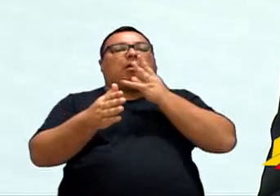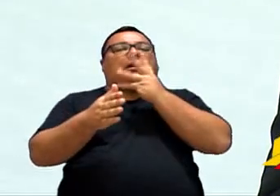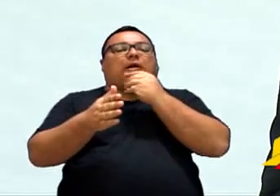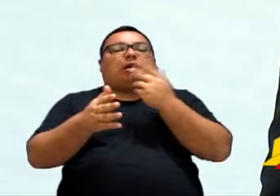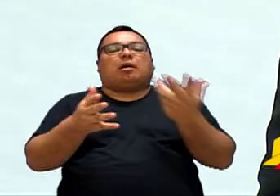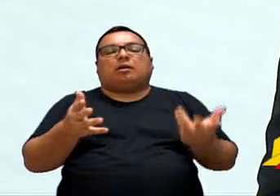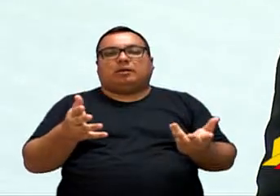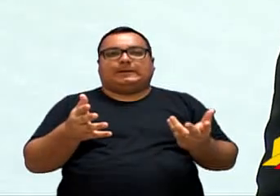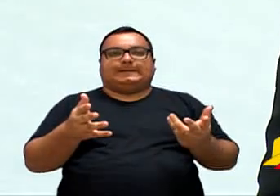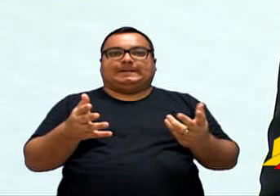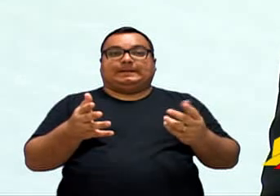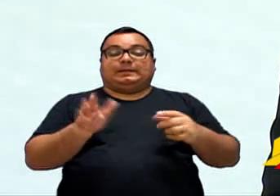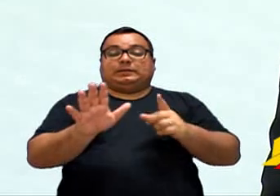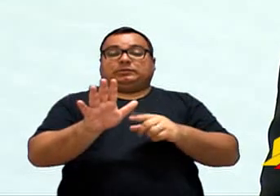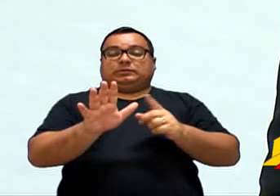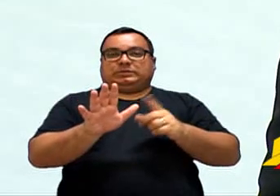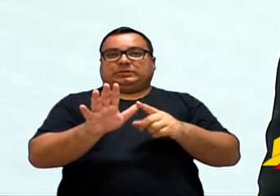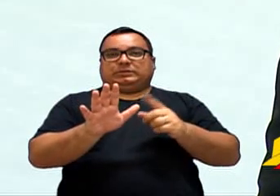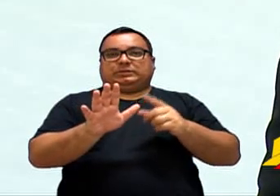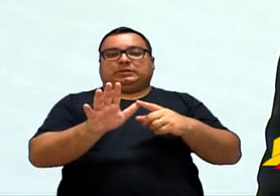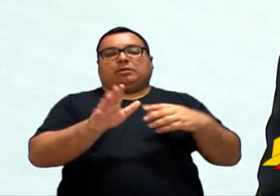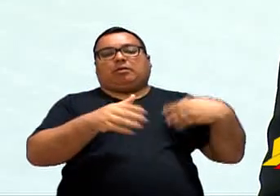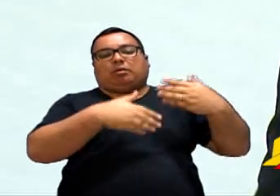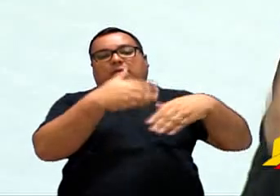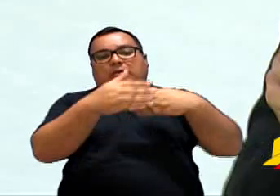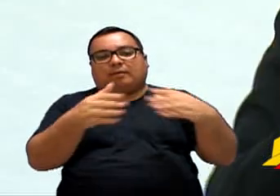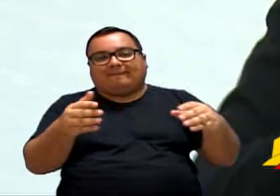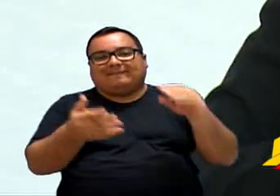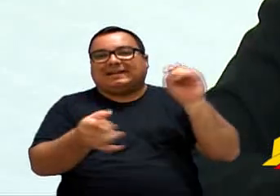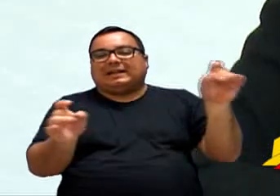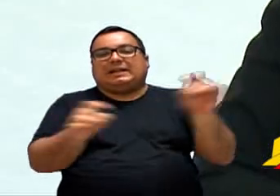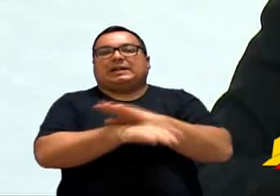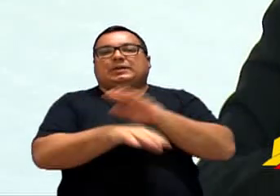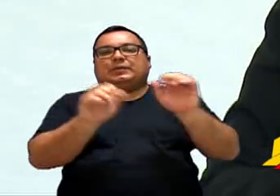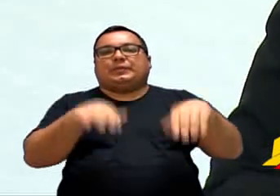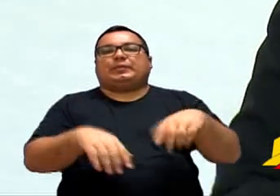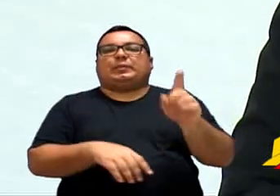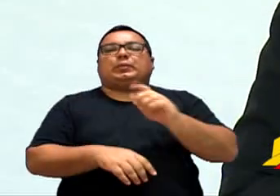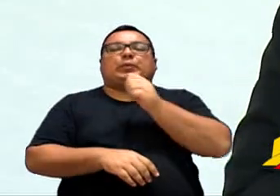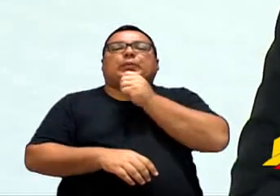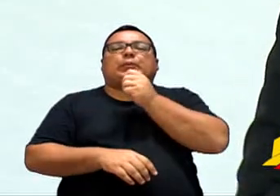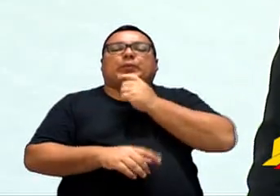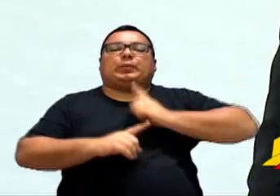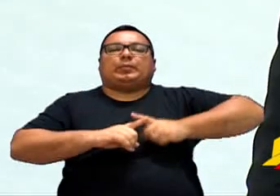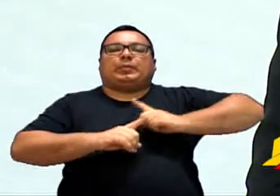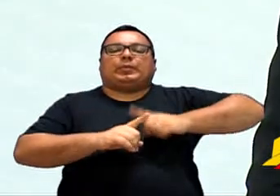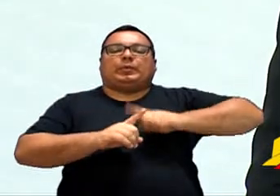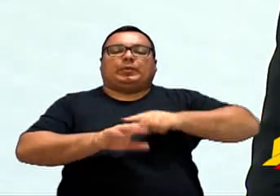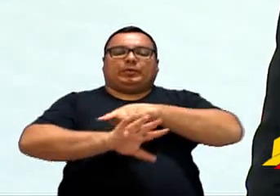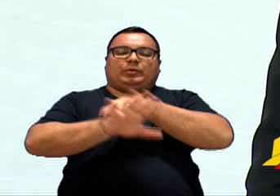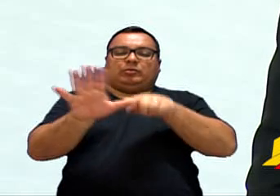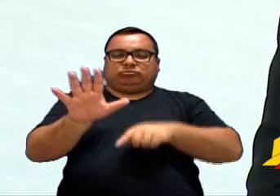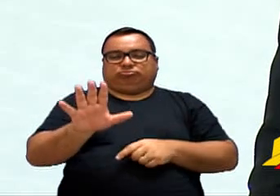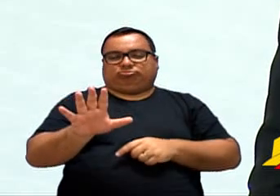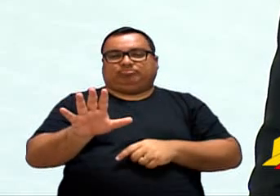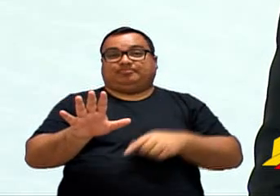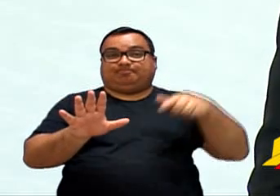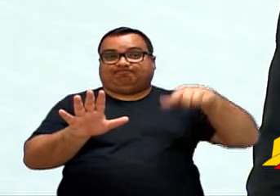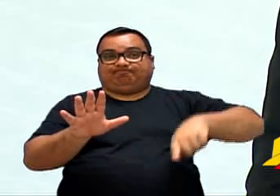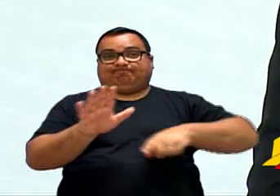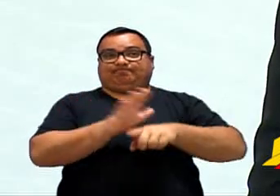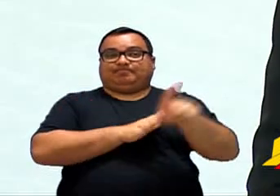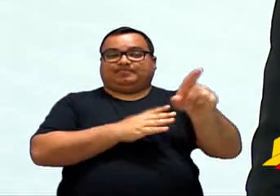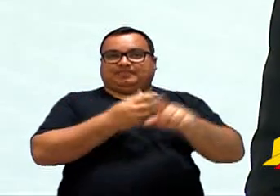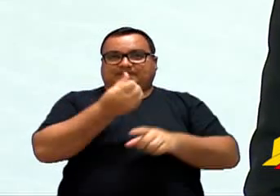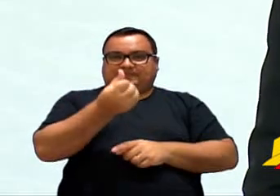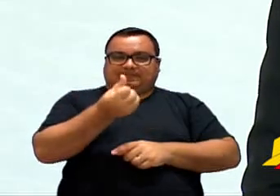não foram finalizados esse procedimento? E um dado que nós sabemos aí que é constante na prefeitura, mas eu quero